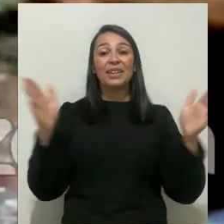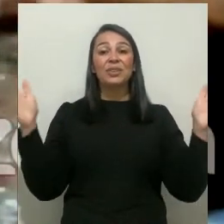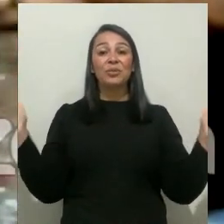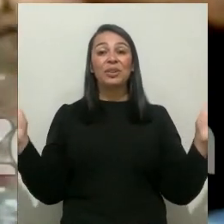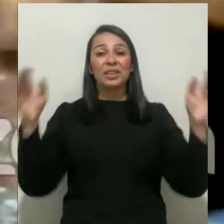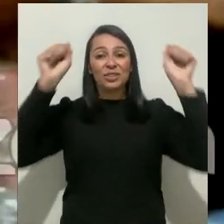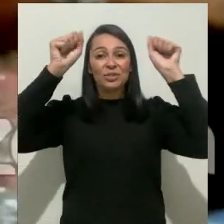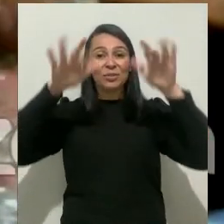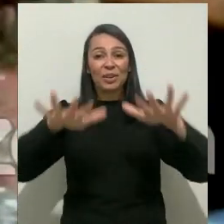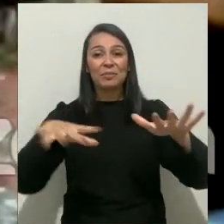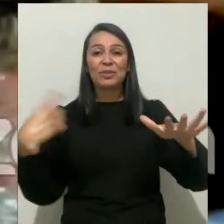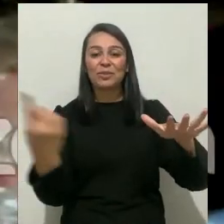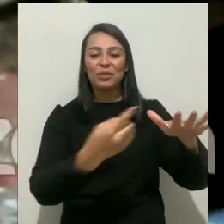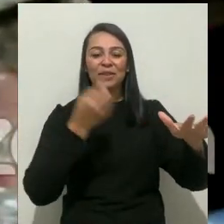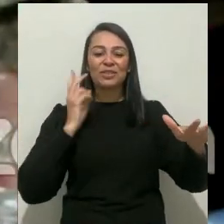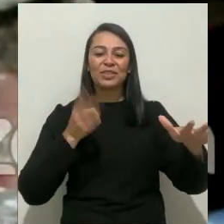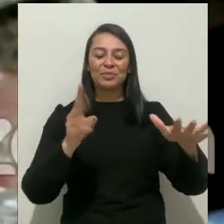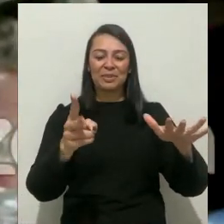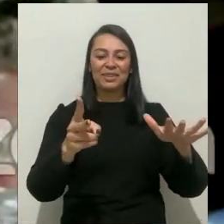gente